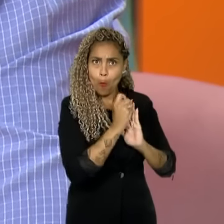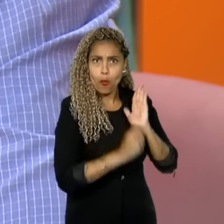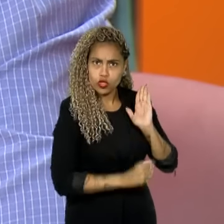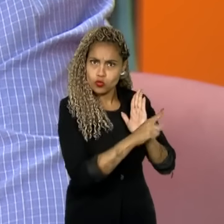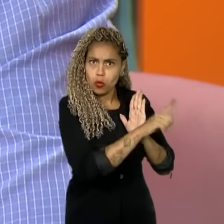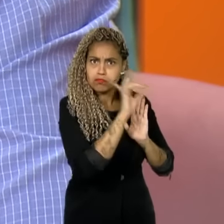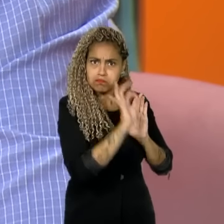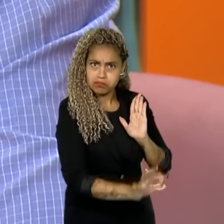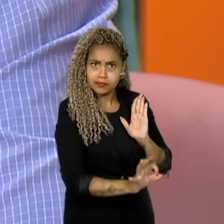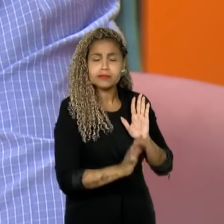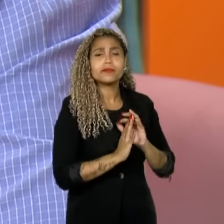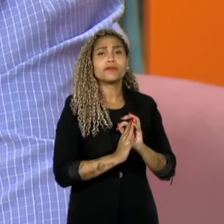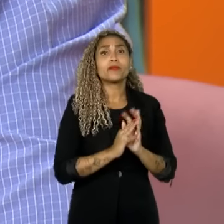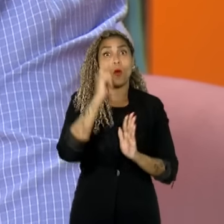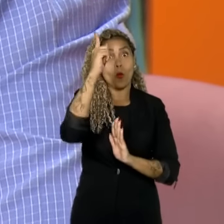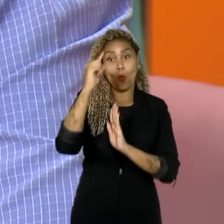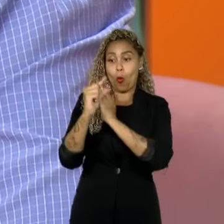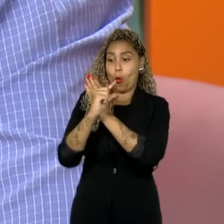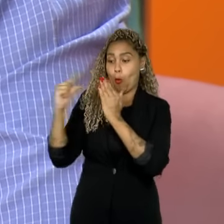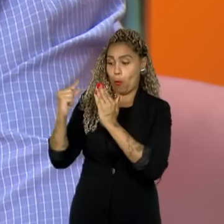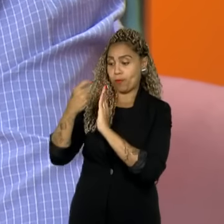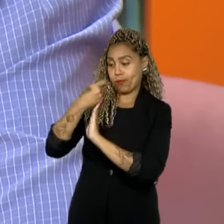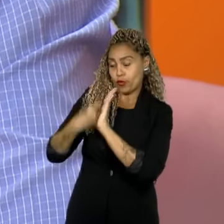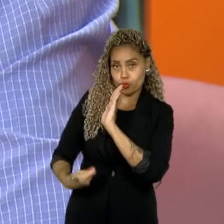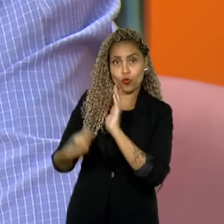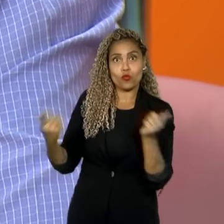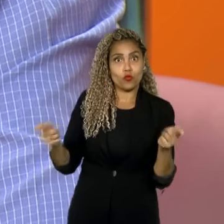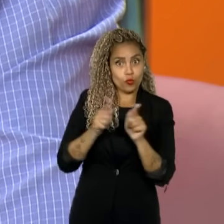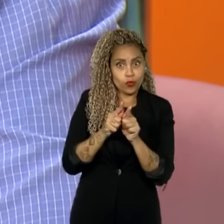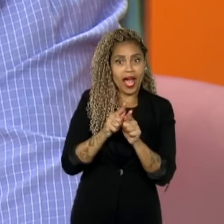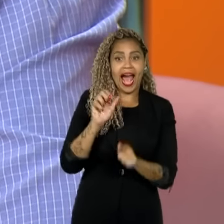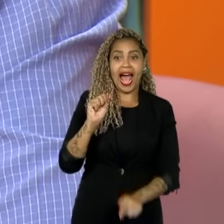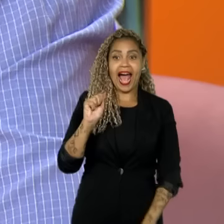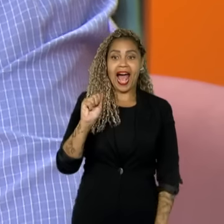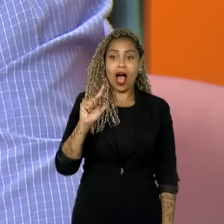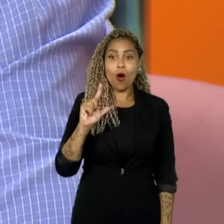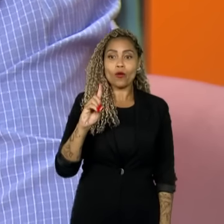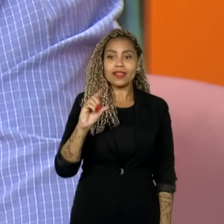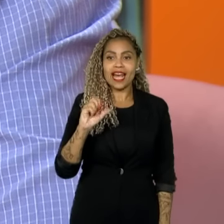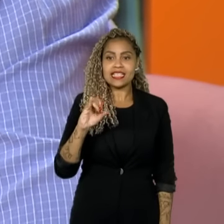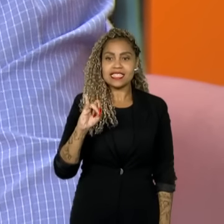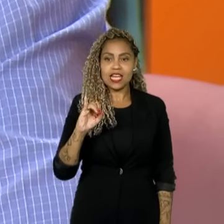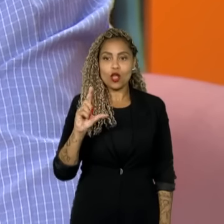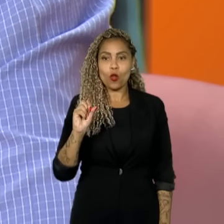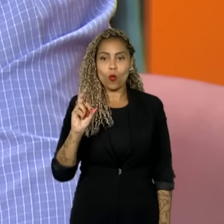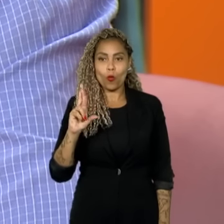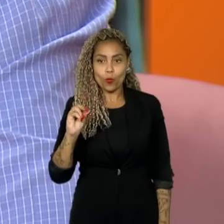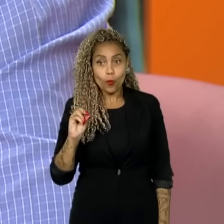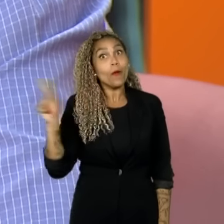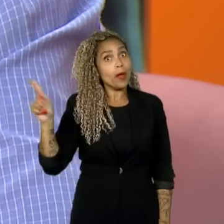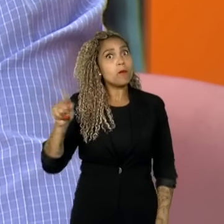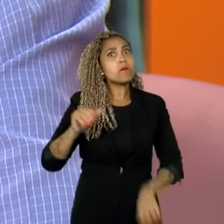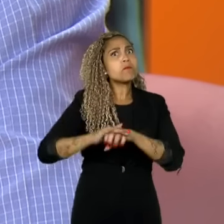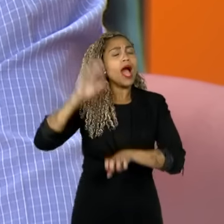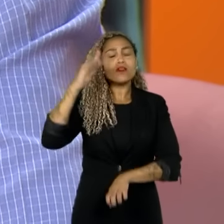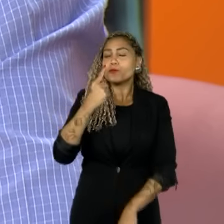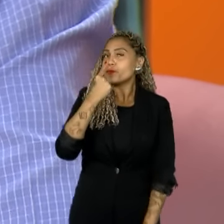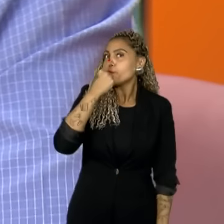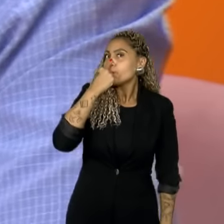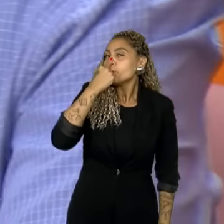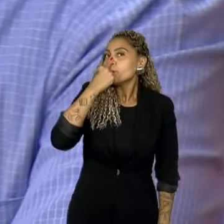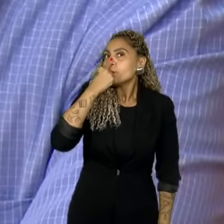E um compositor que era muito ligado ao Ataúfo, Aldacir Louro, ele era até mais filho musical do